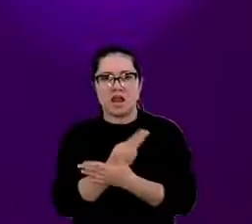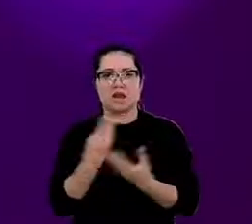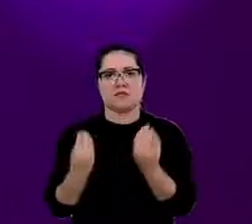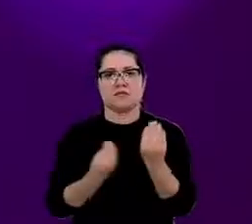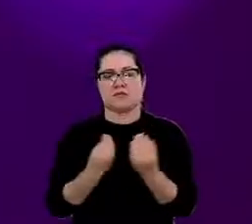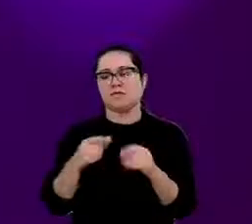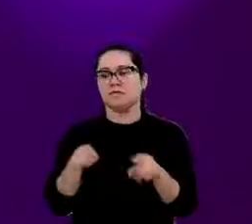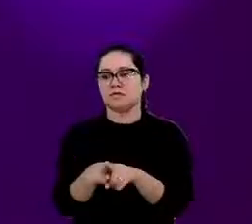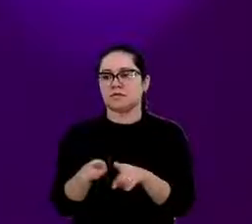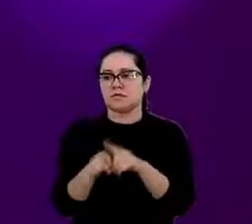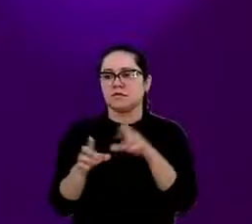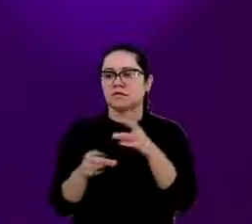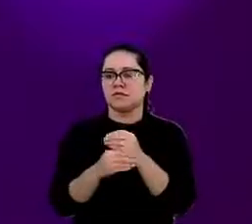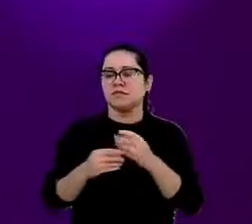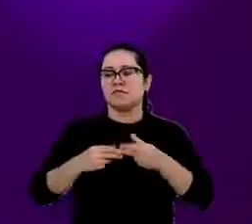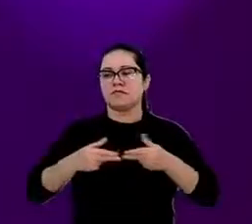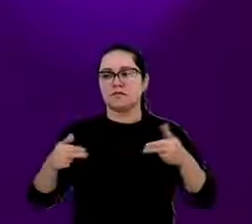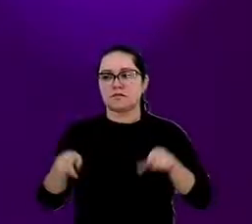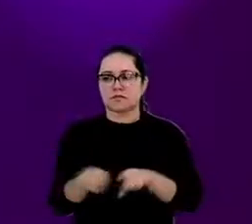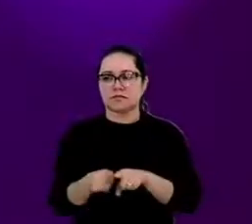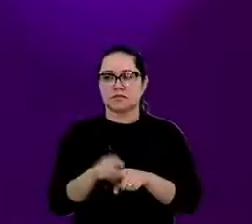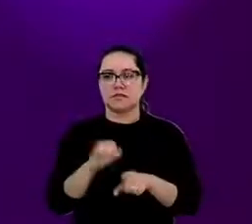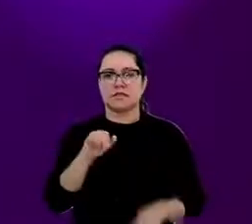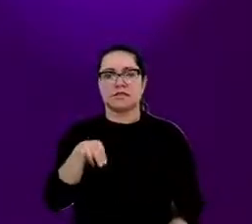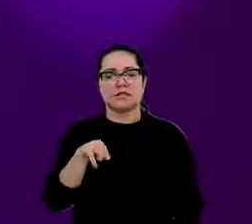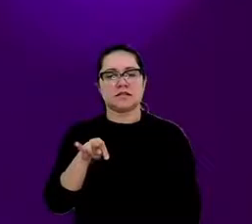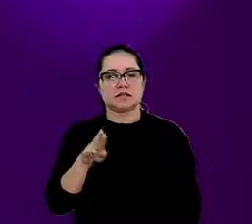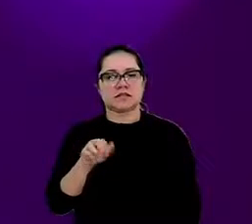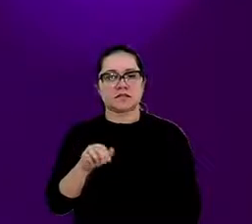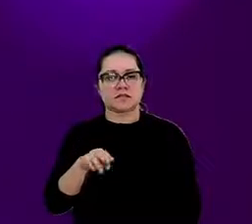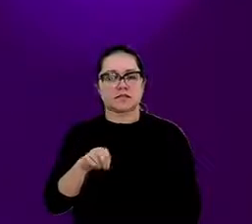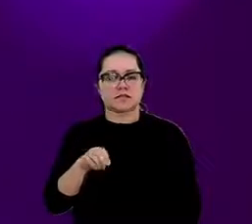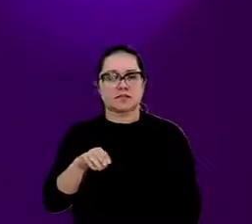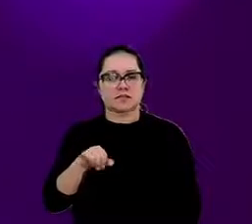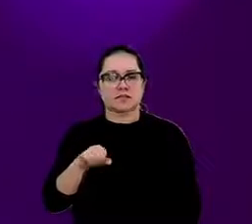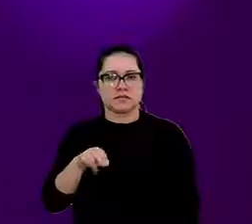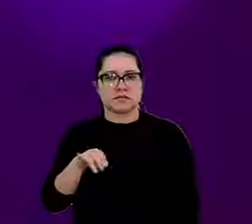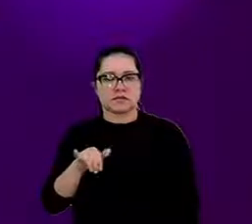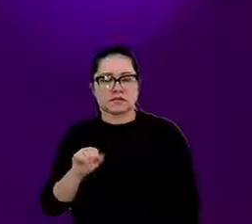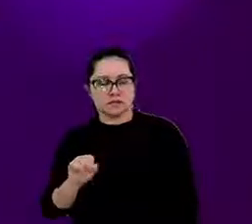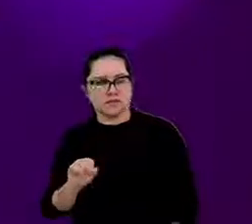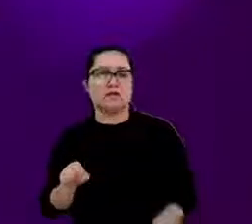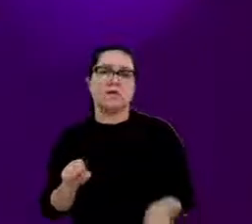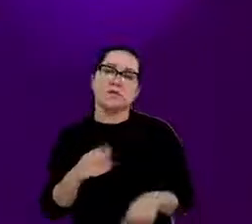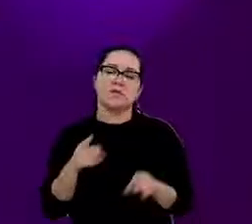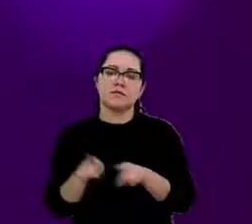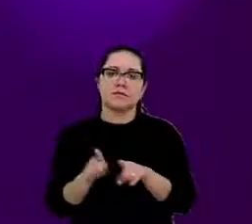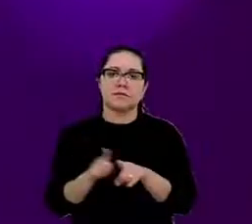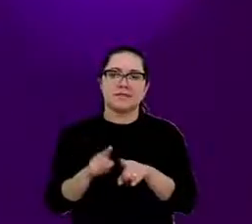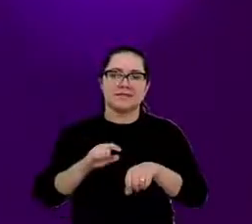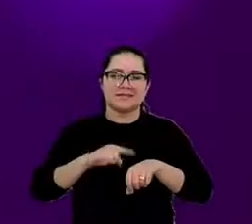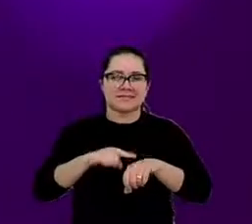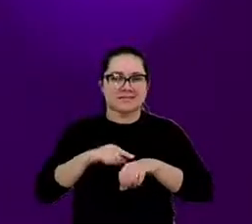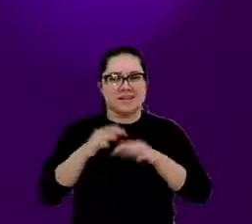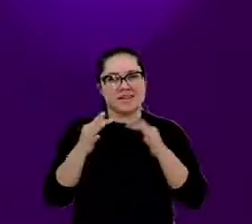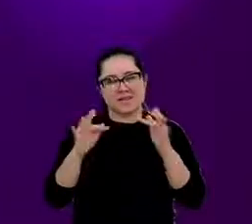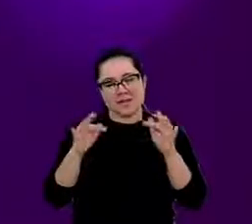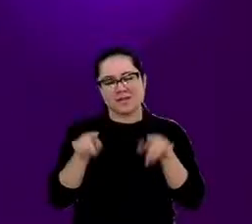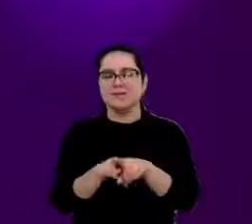conteúdos intraluminais e também dissecções ou hematomas na borda dos stents que devem ser corrigidos quando feito o